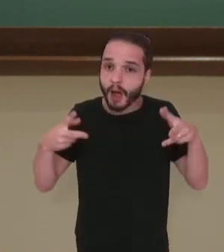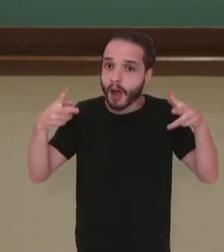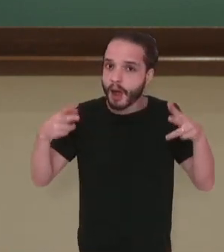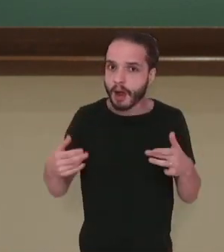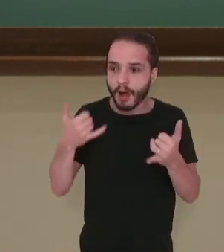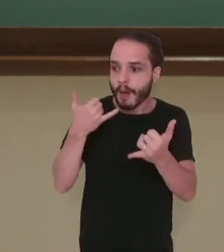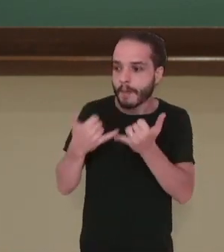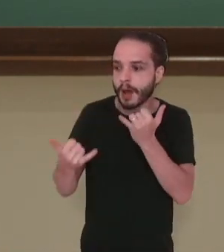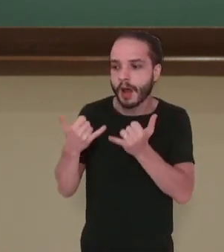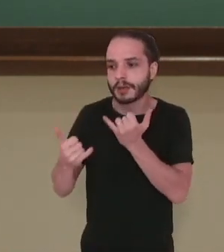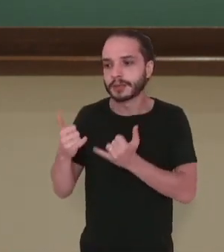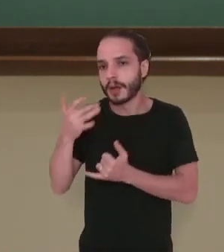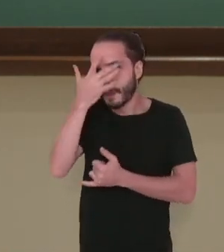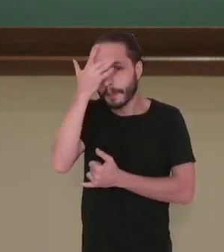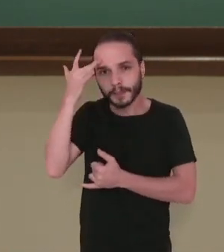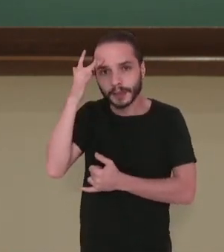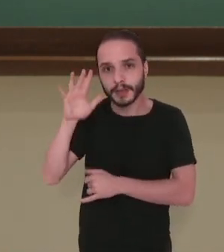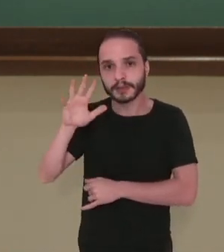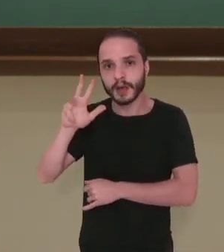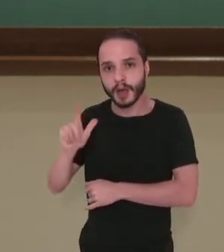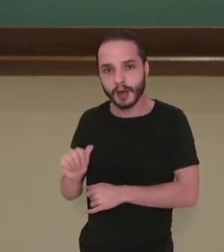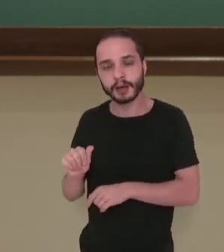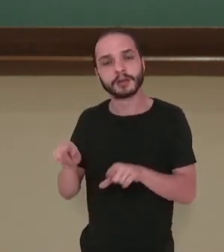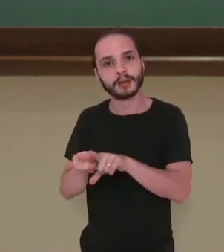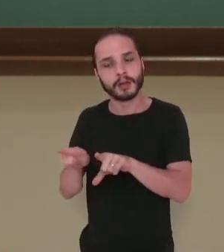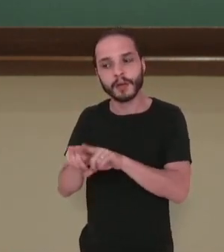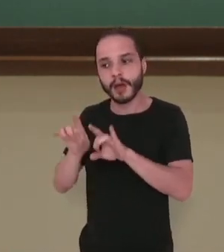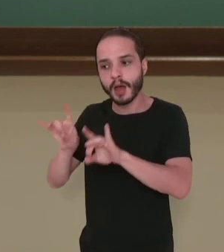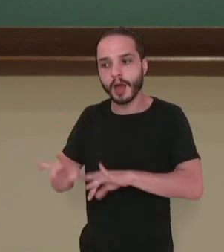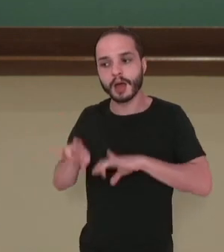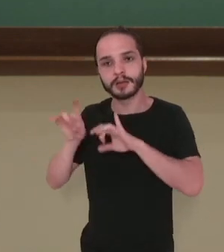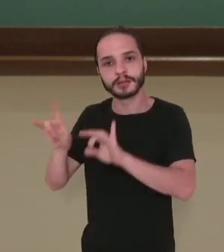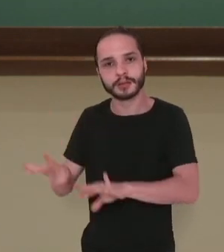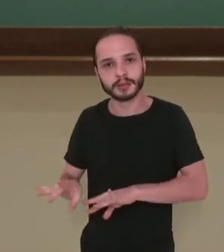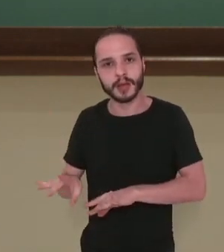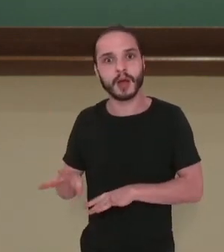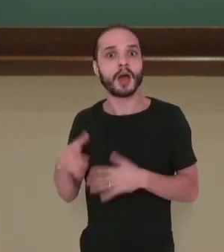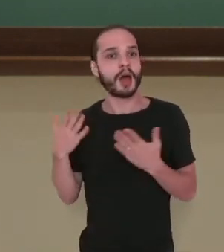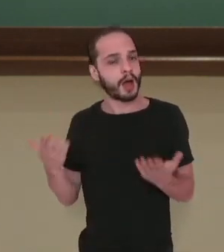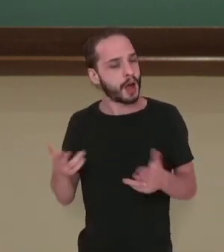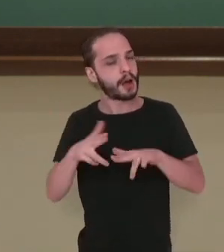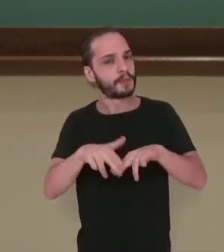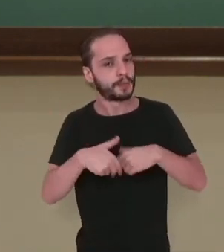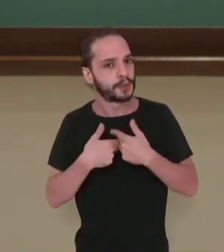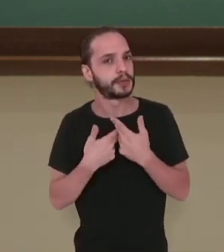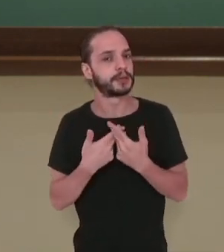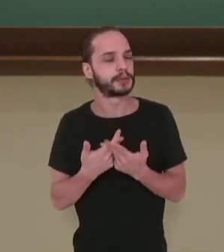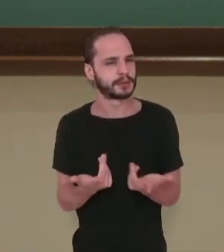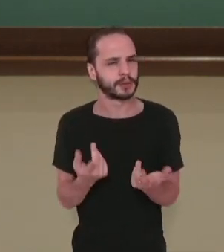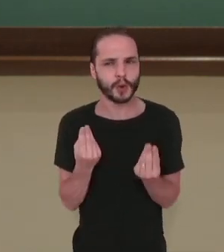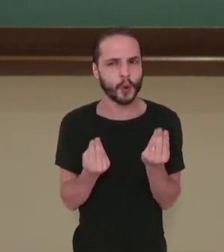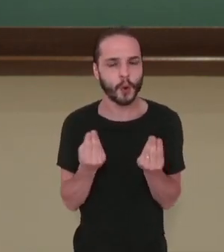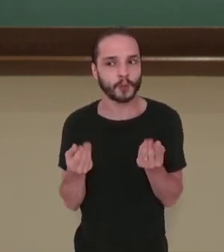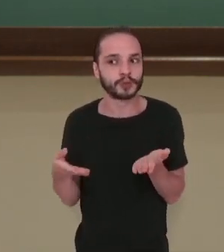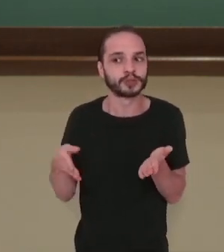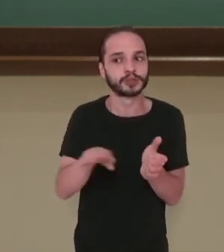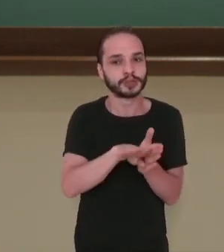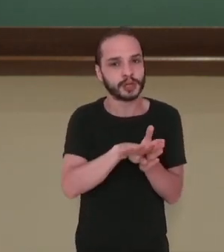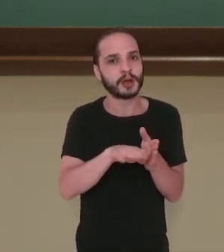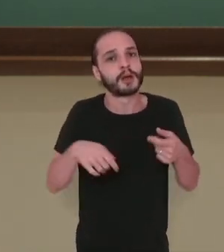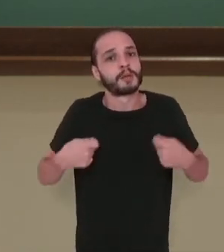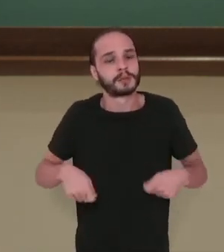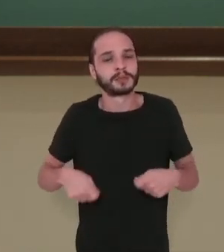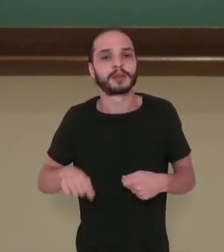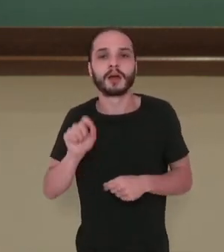africanos, né, e os aborígenes da Austrália. Portanto, para eles terem chegado aqui, teriam